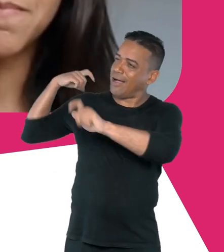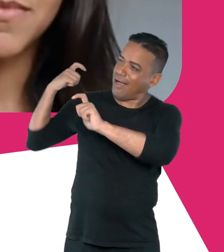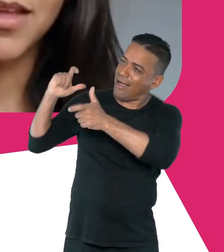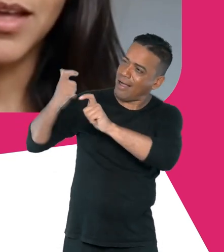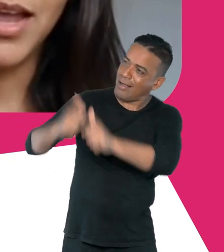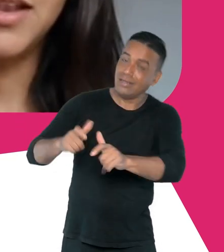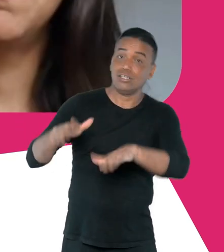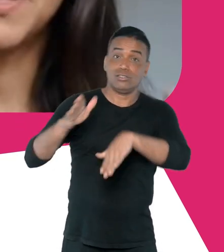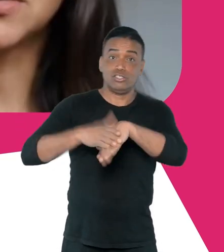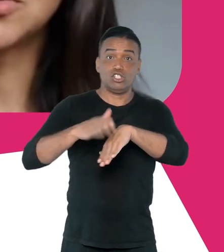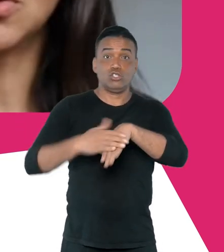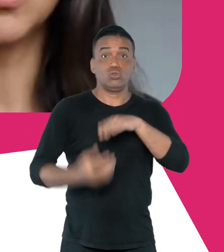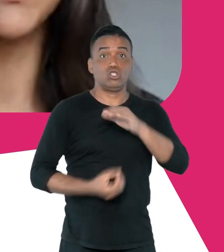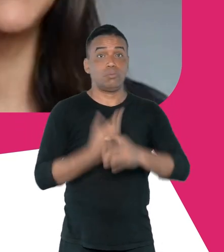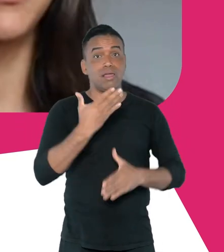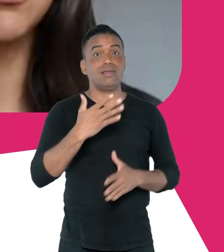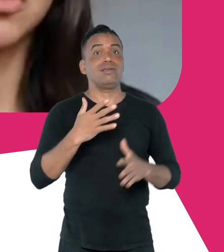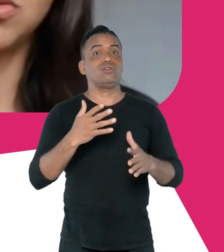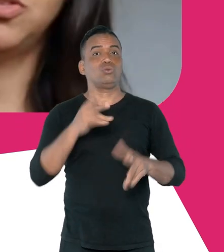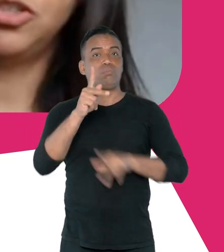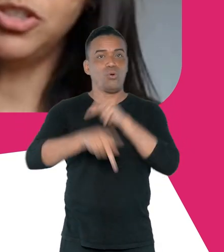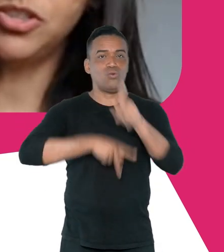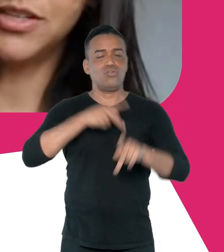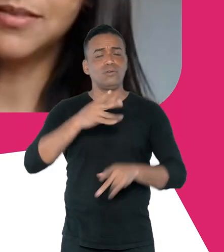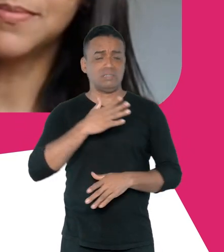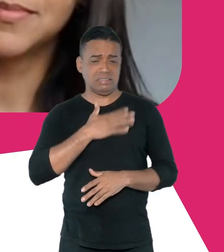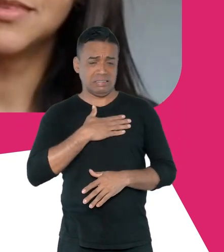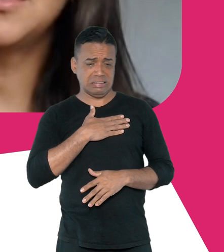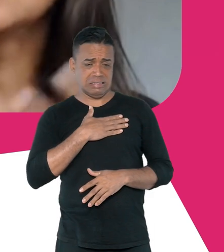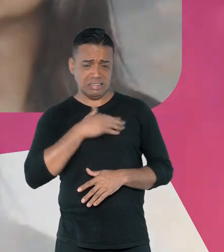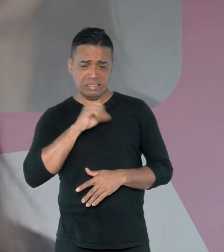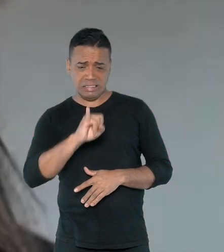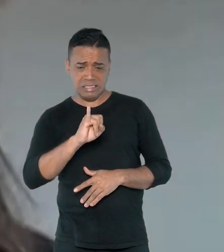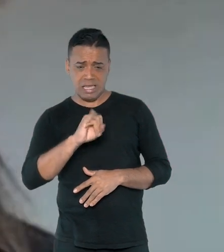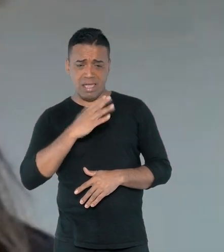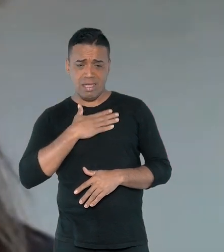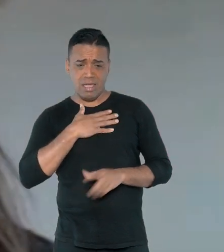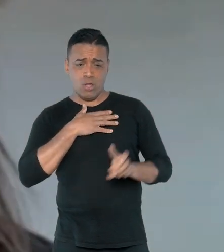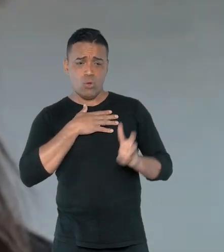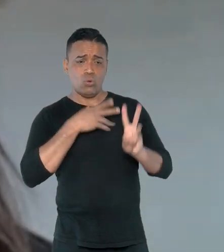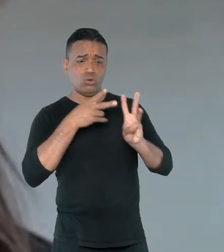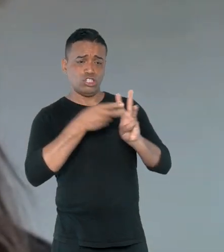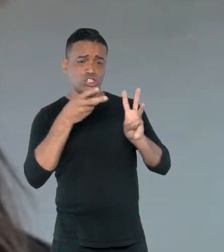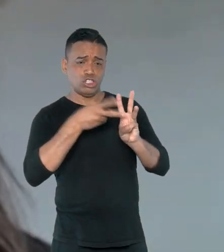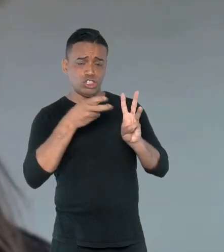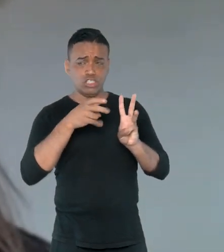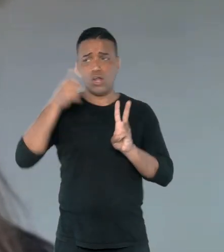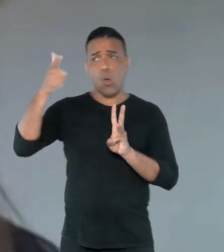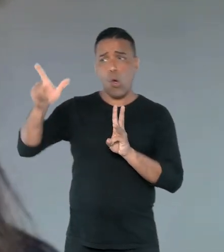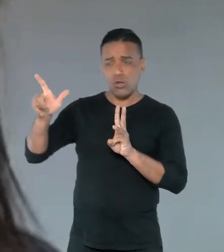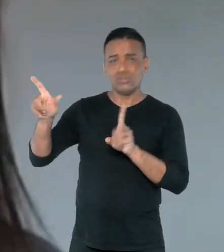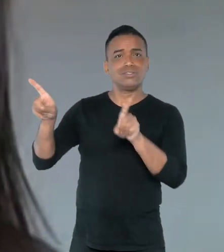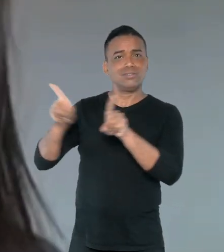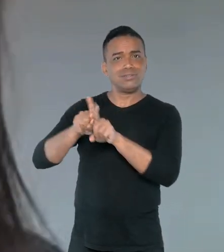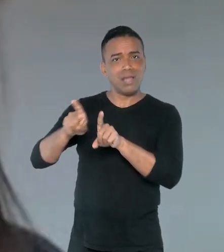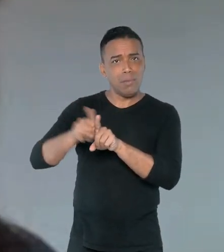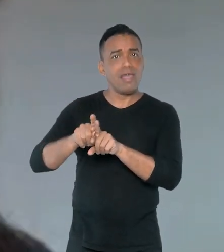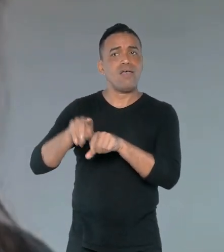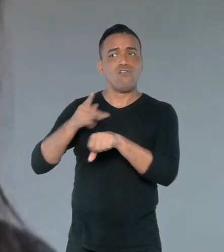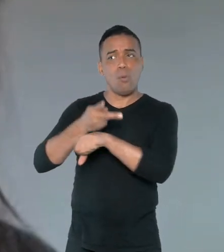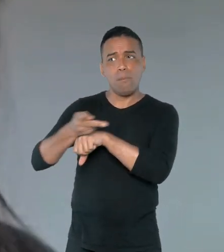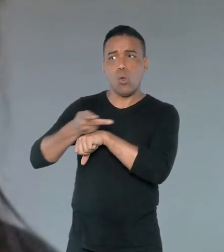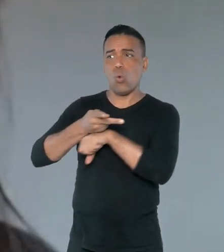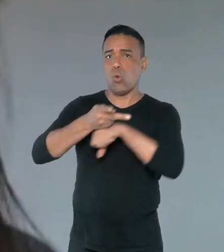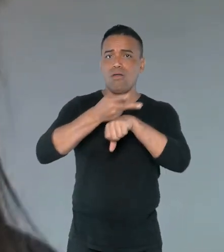dele, ele pensou: se eu sou indígena, tem outros indígenas aqui também. E eu vou começar a procurar